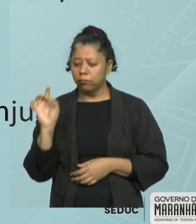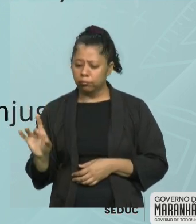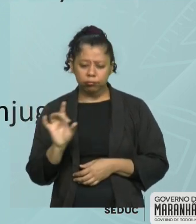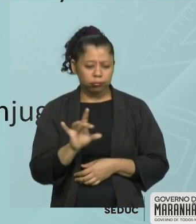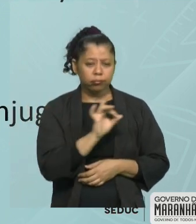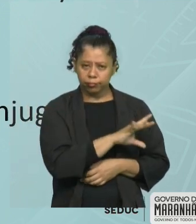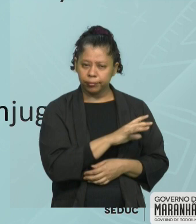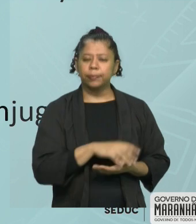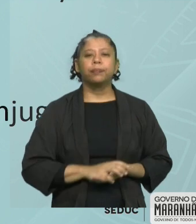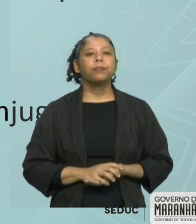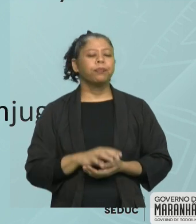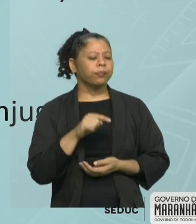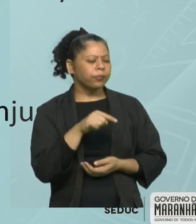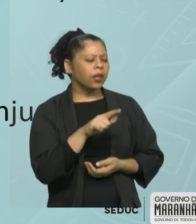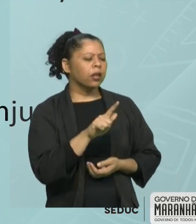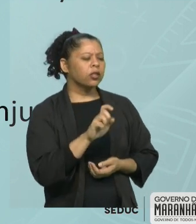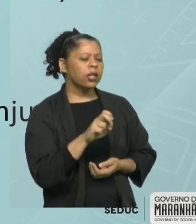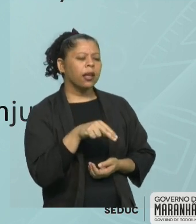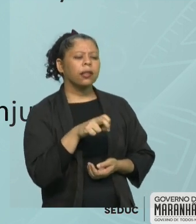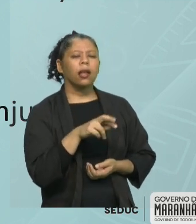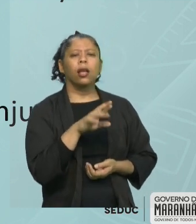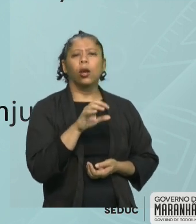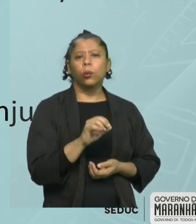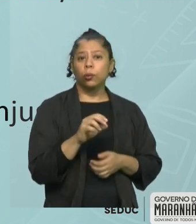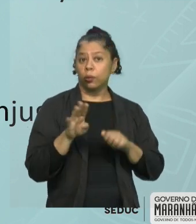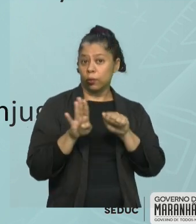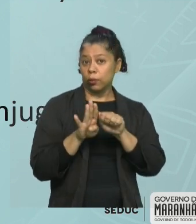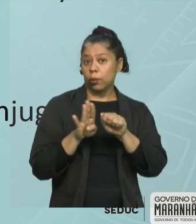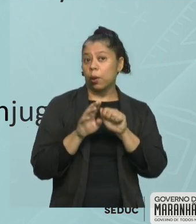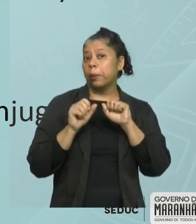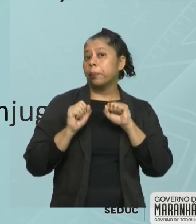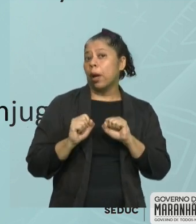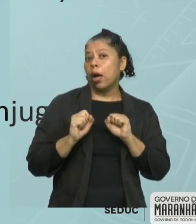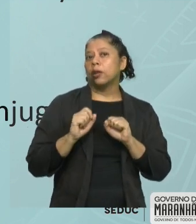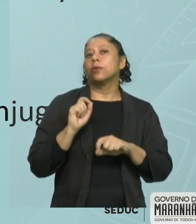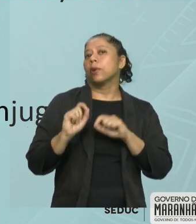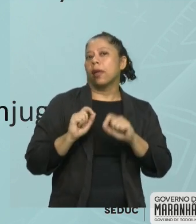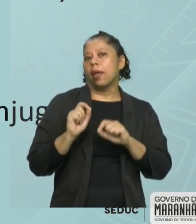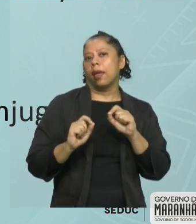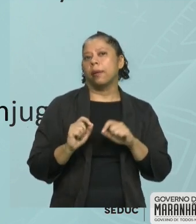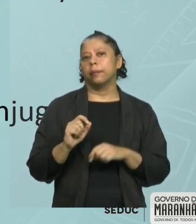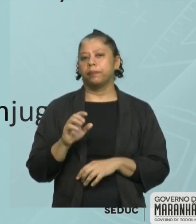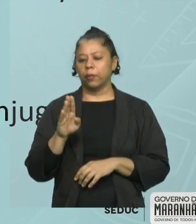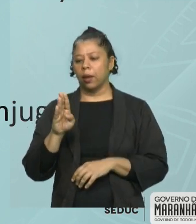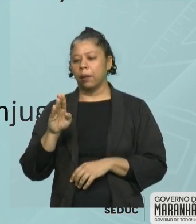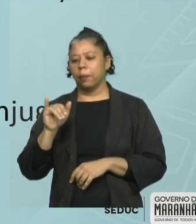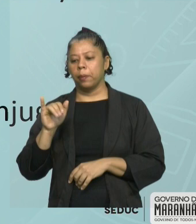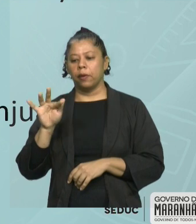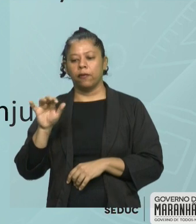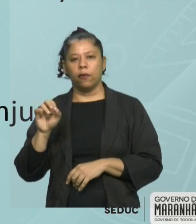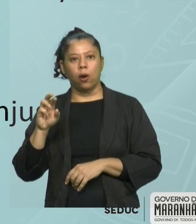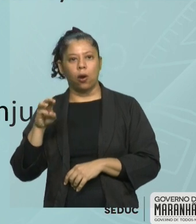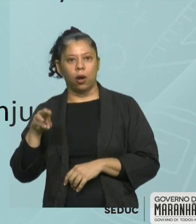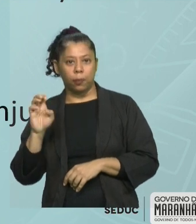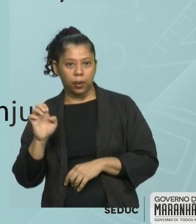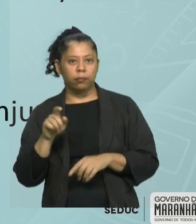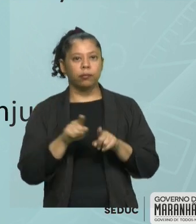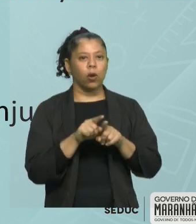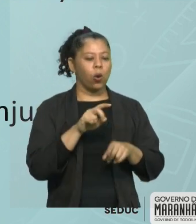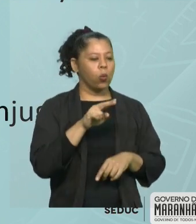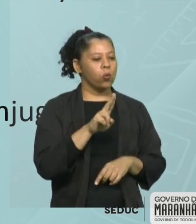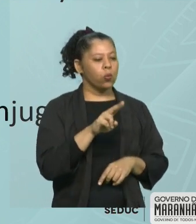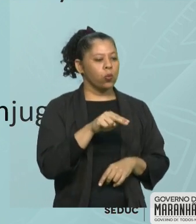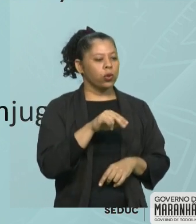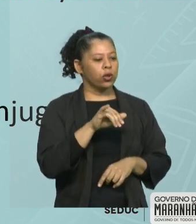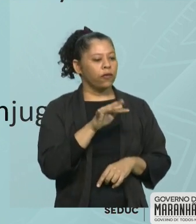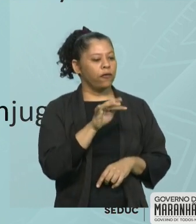De acordo com o gênero, os substantivos podem ser biformes e uniformes.